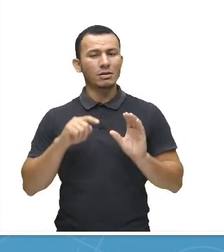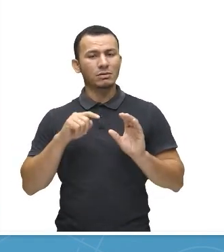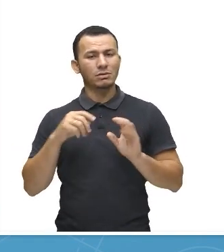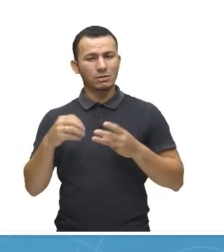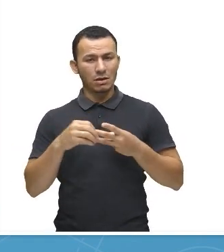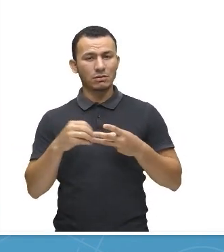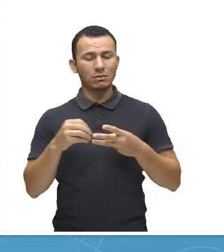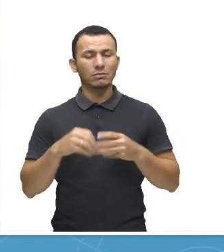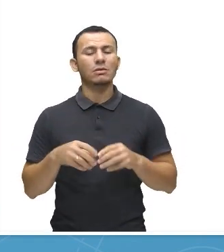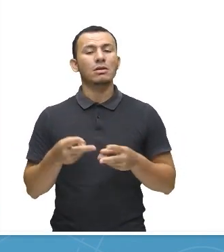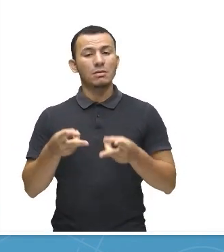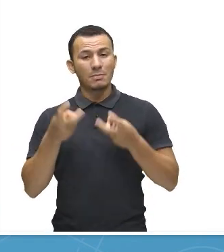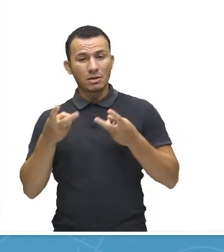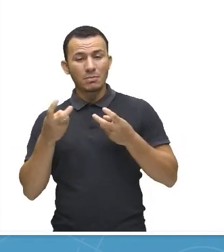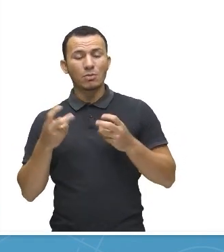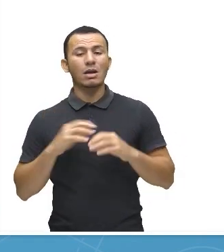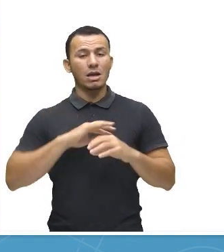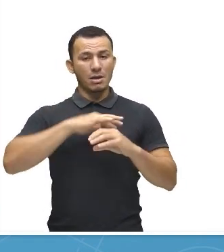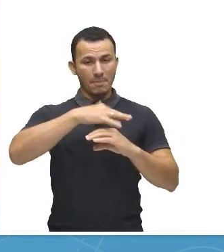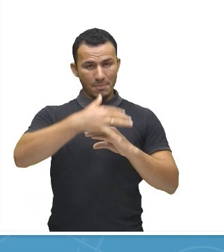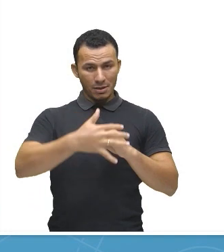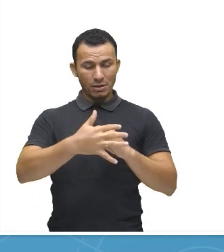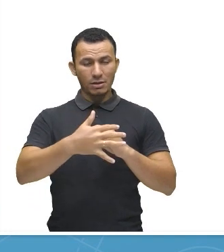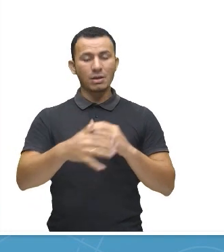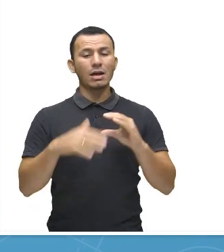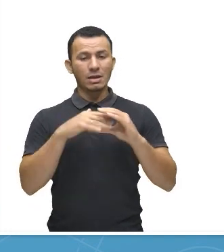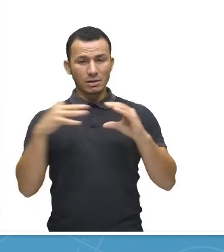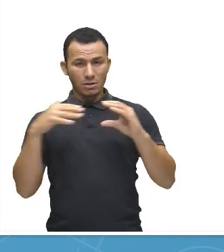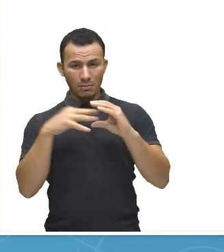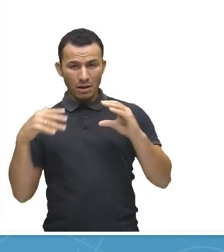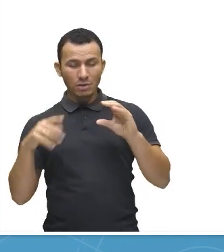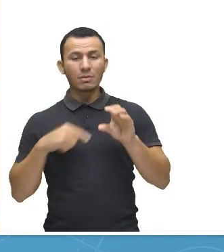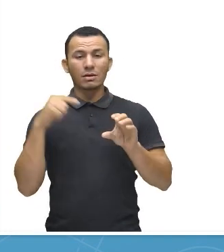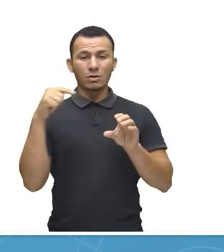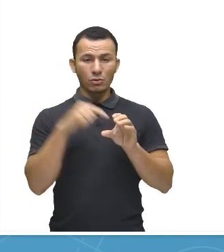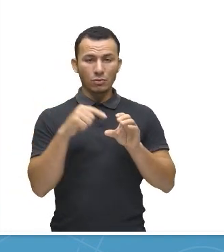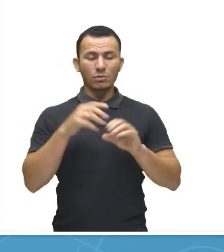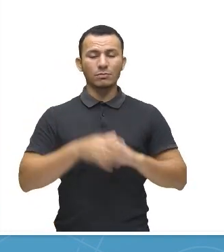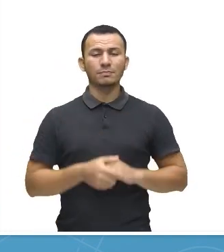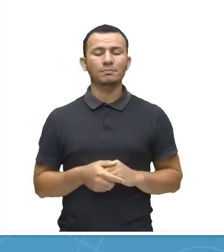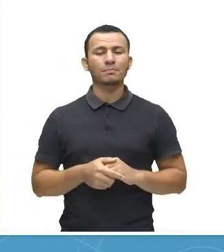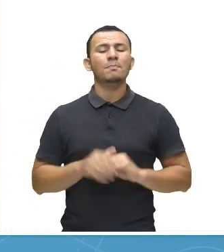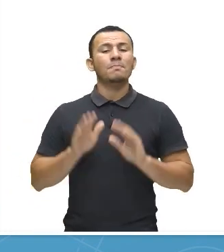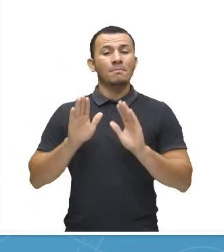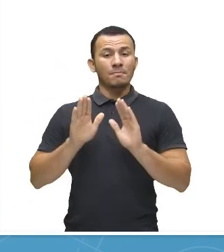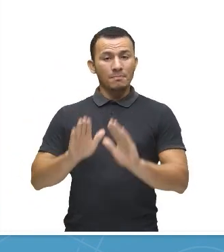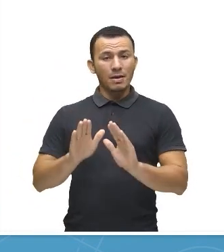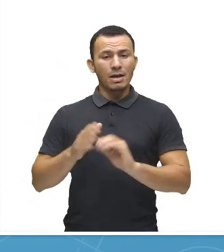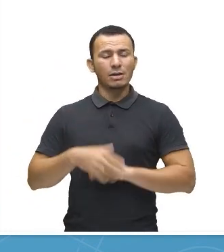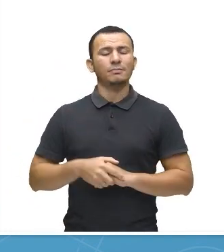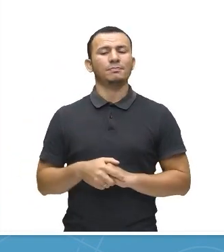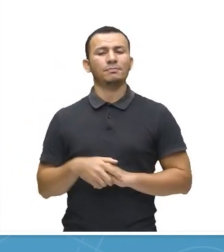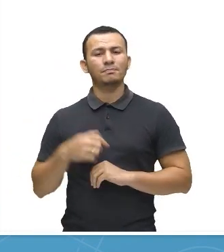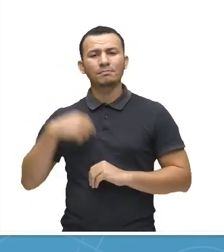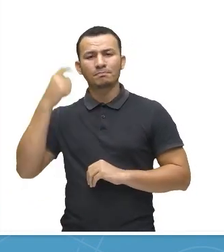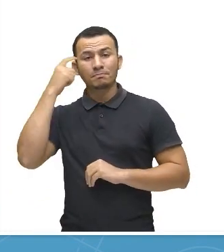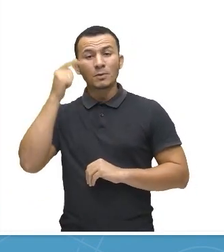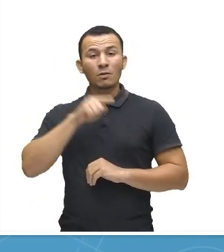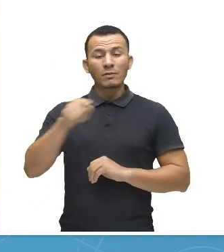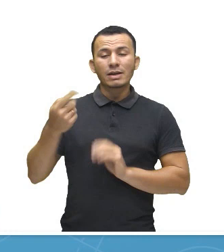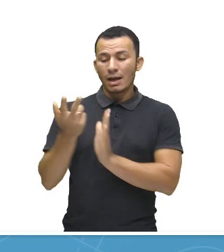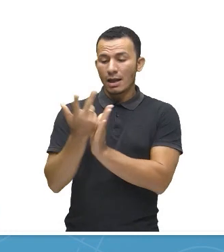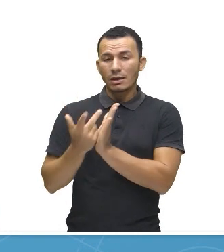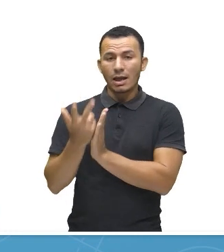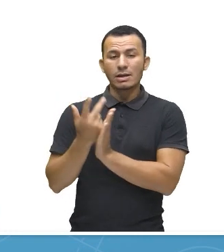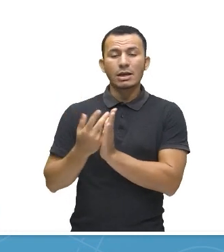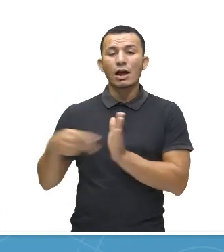identificar membrana celular, citoplasma e núcleo. Mas no caso de você desenhar uma